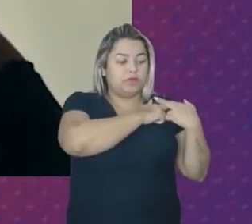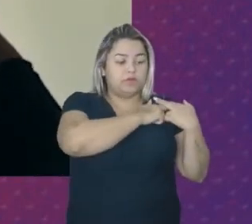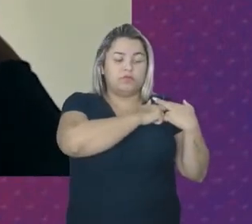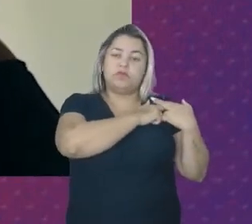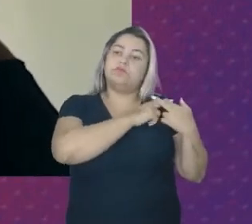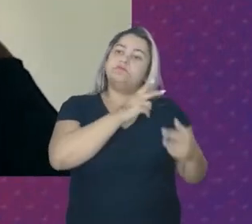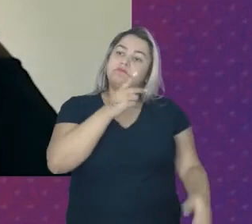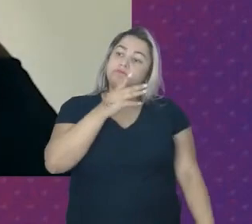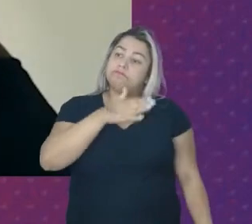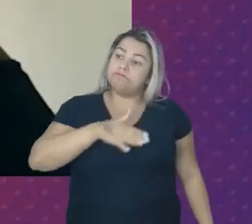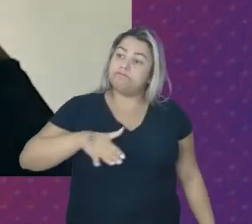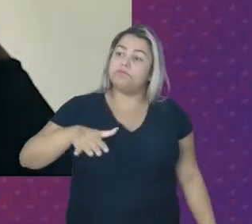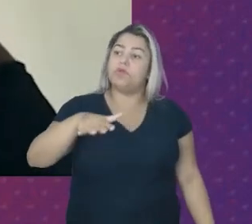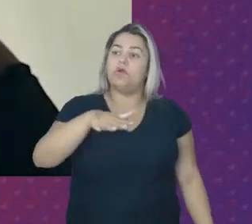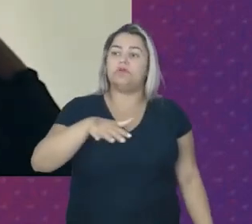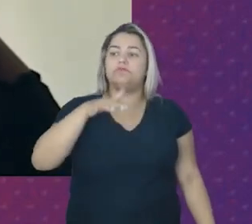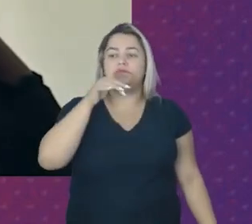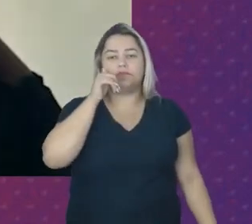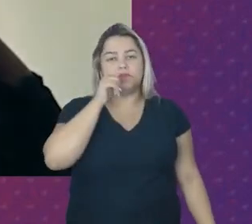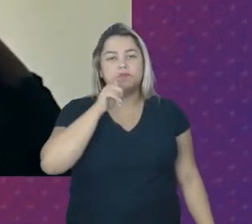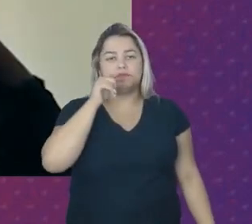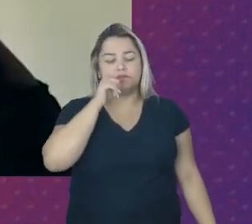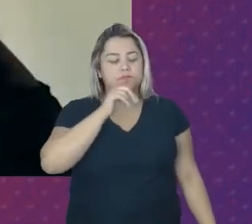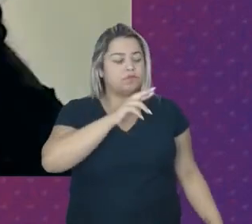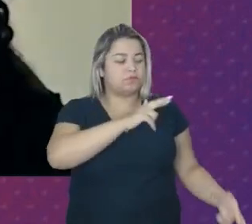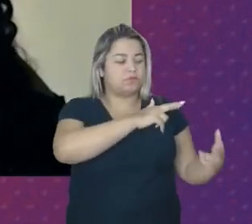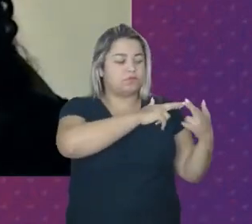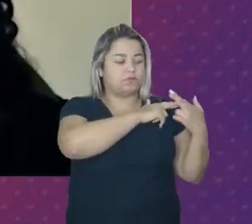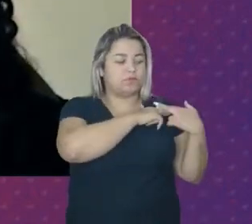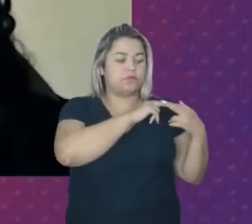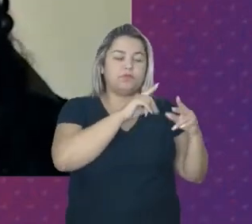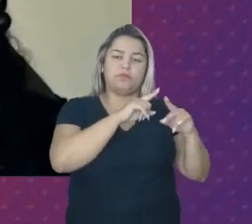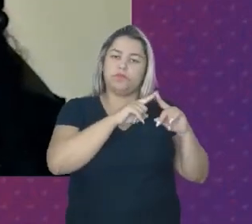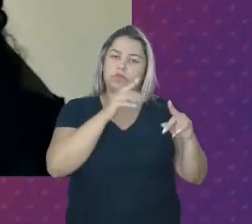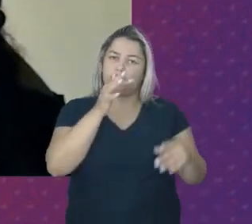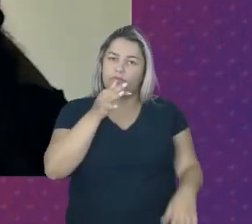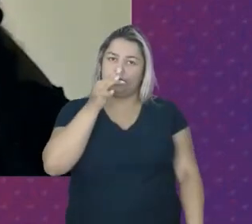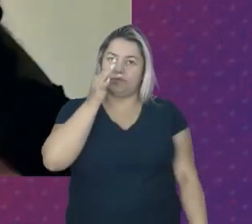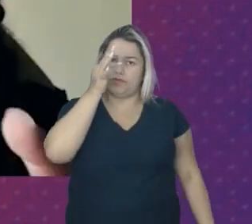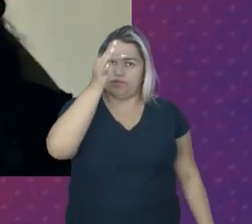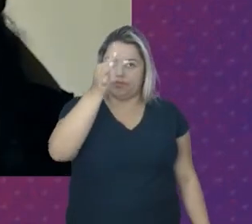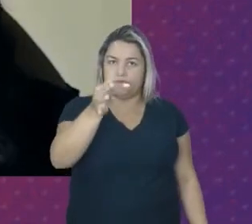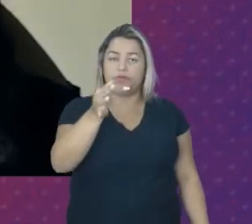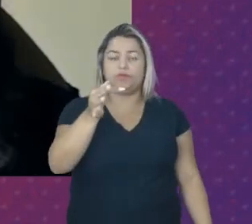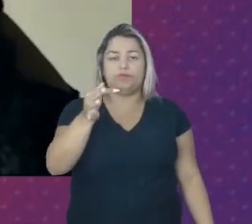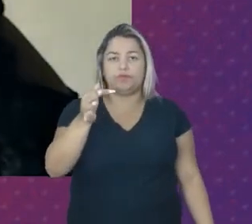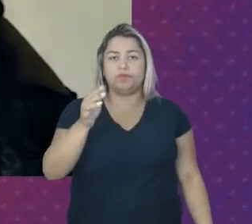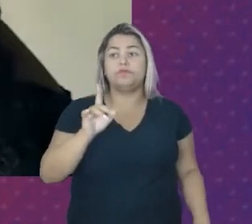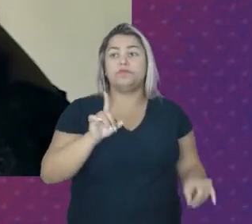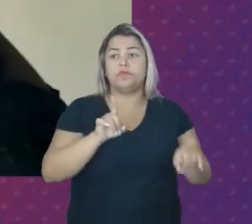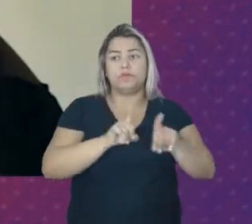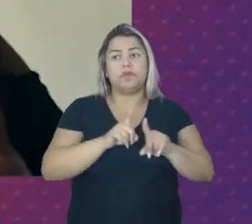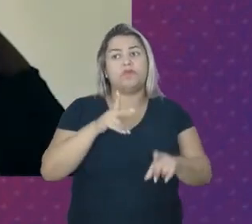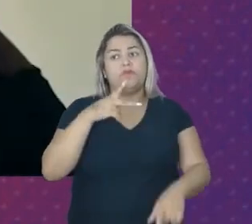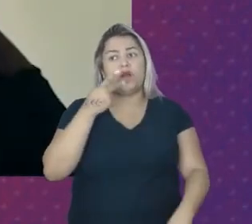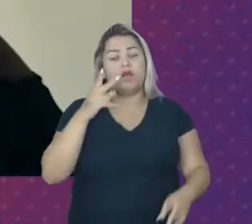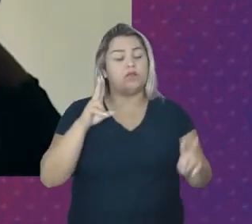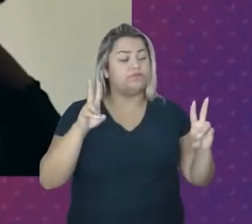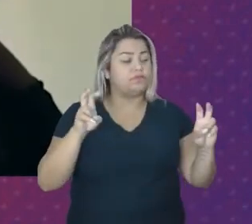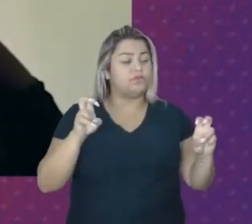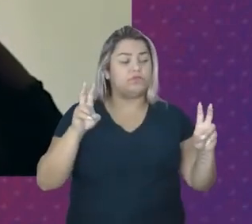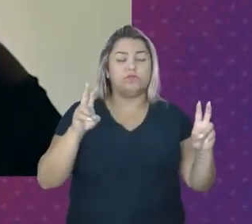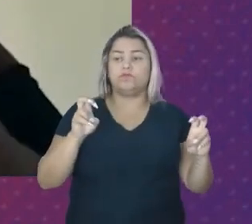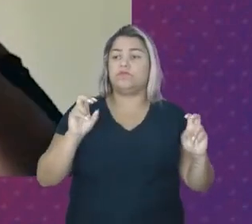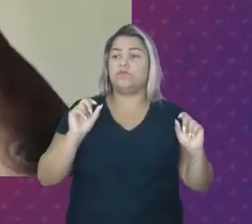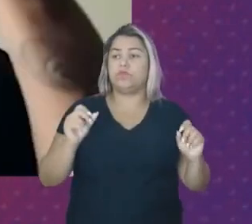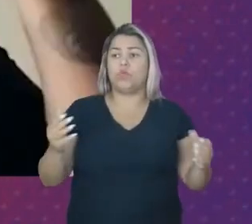Nós, mulheres, temos uma responsabilidade não só com o que é feito agora, mas com o que é feito no futuro também. Então, Nádia, a gente pode falar de assuntos que não competem